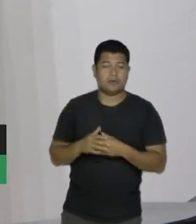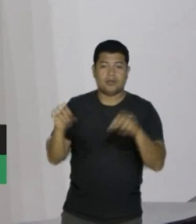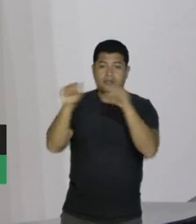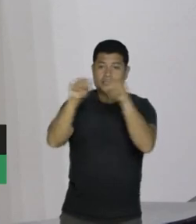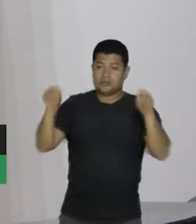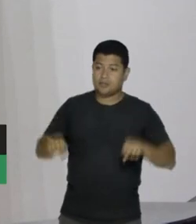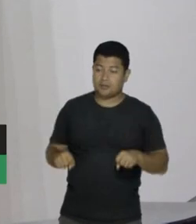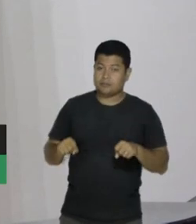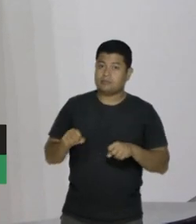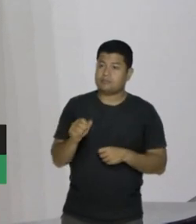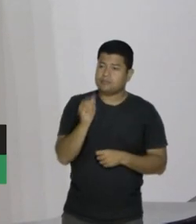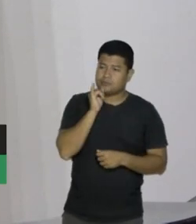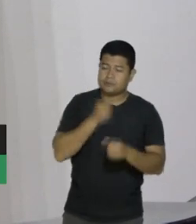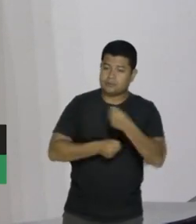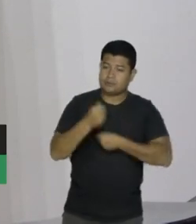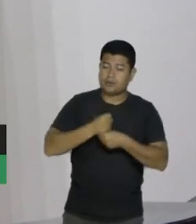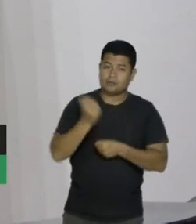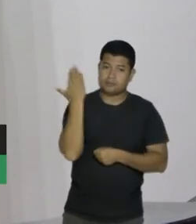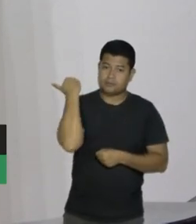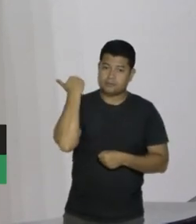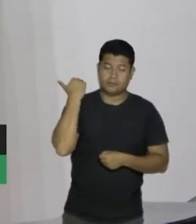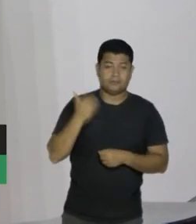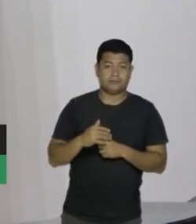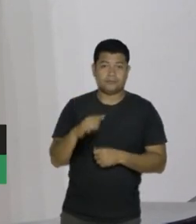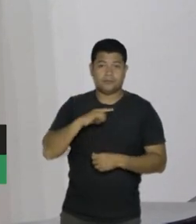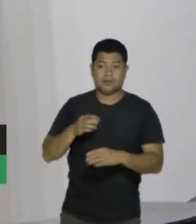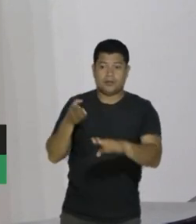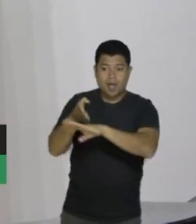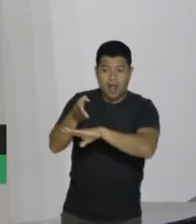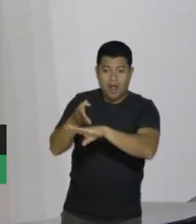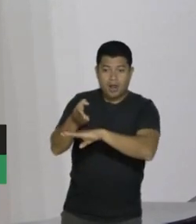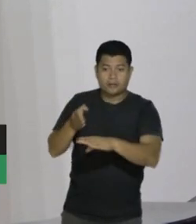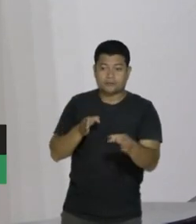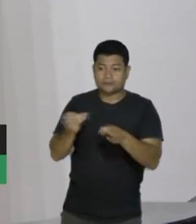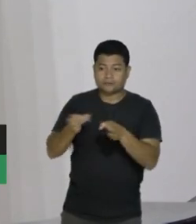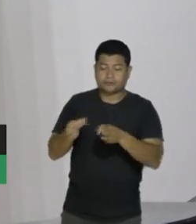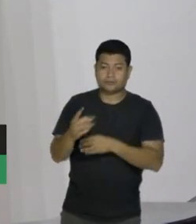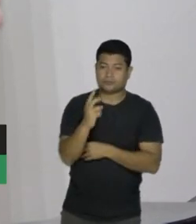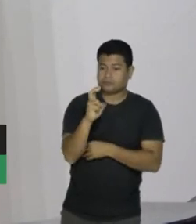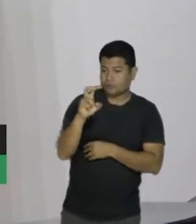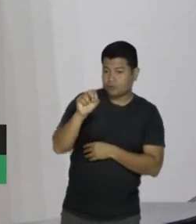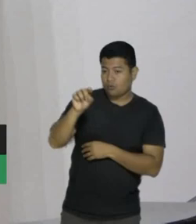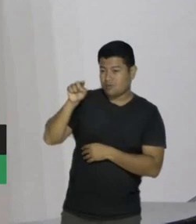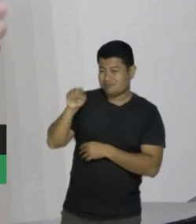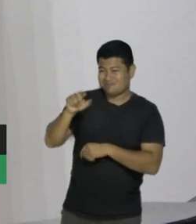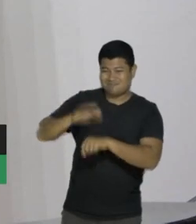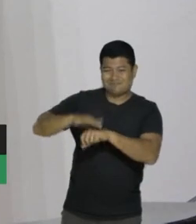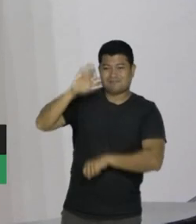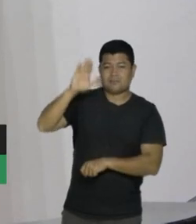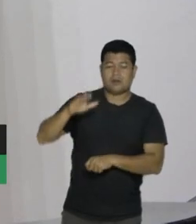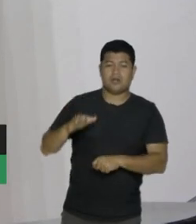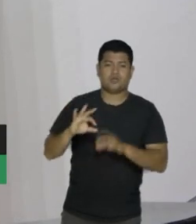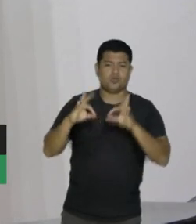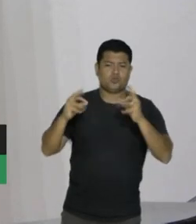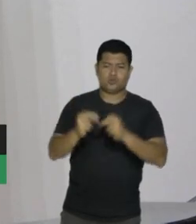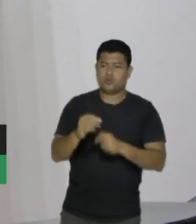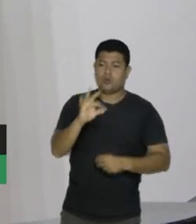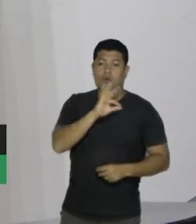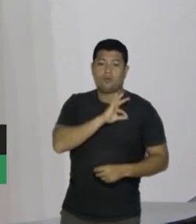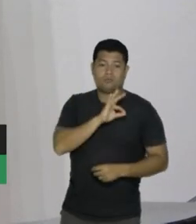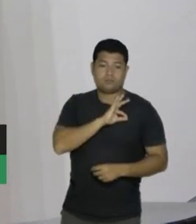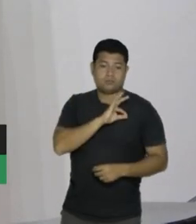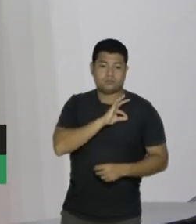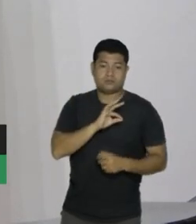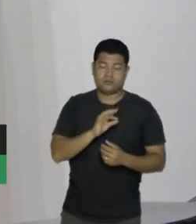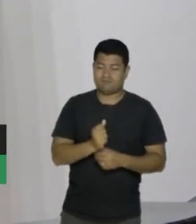teve 50 mil acessos de policiais de todo o Brasil Polícia Civil Polícia Militar os policiais realmente que